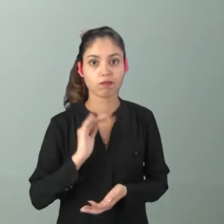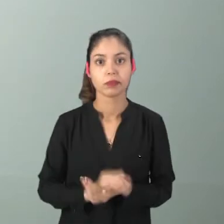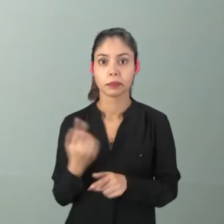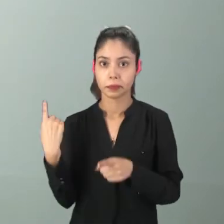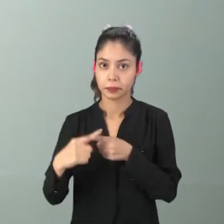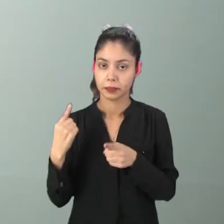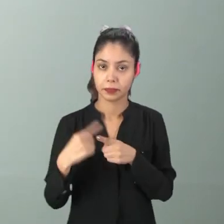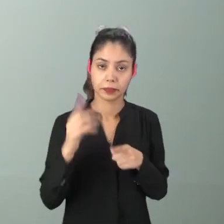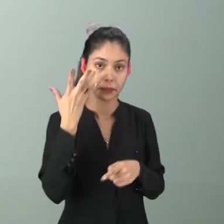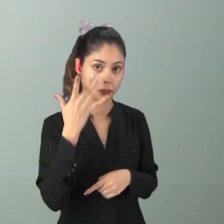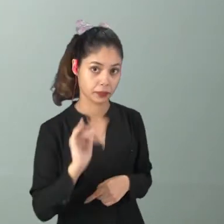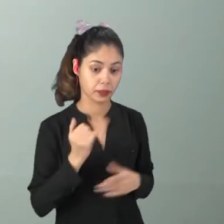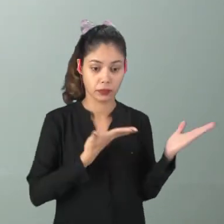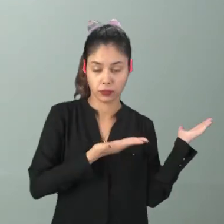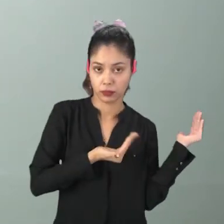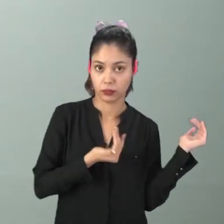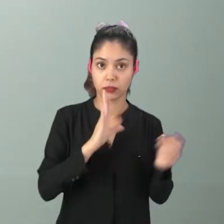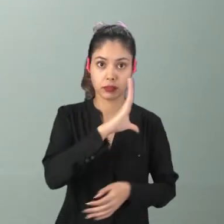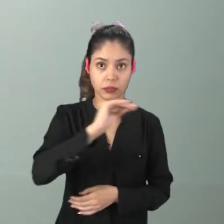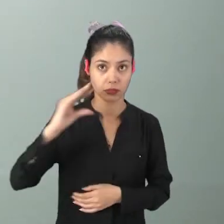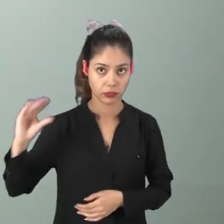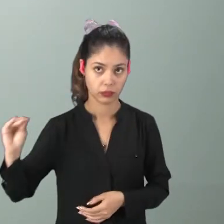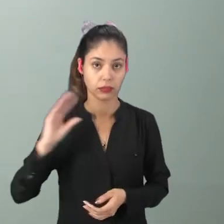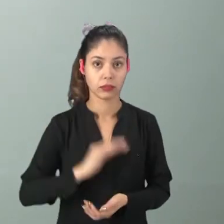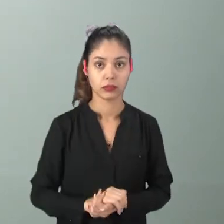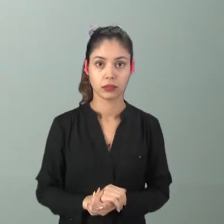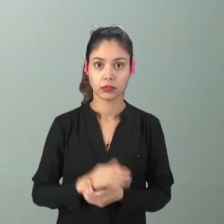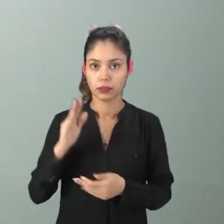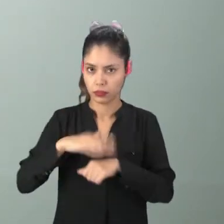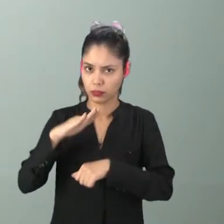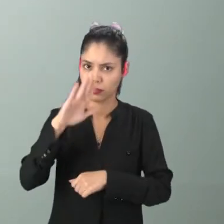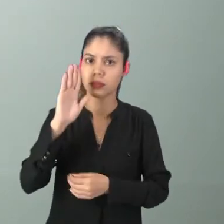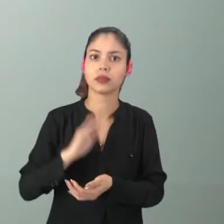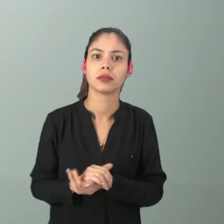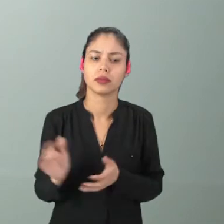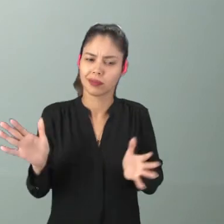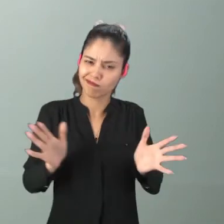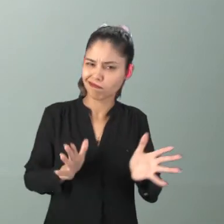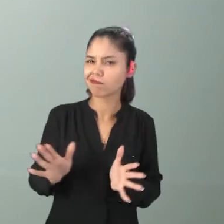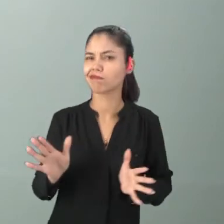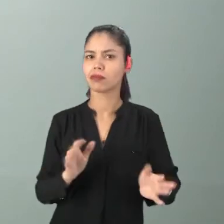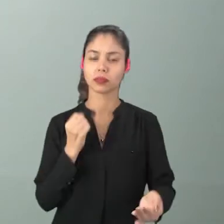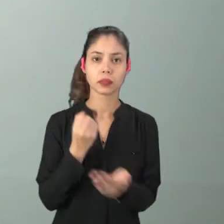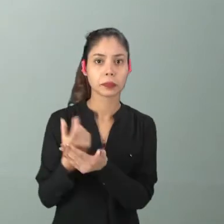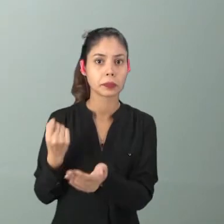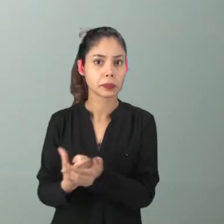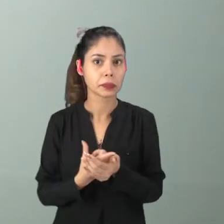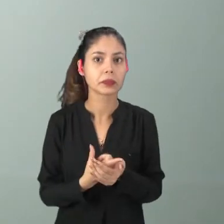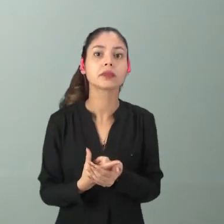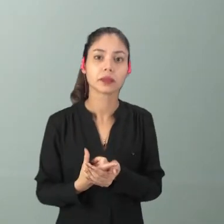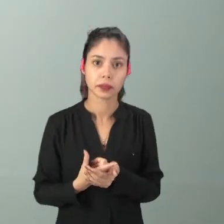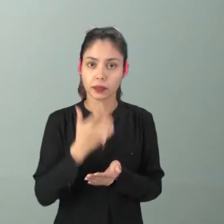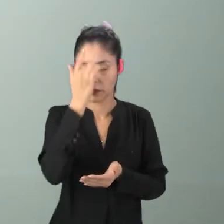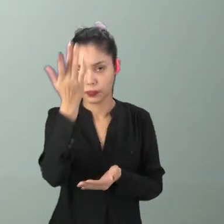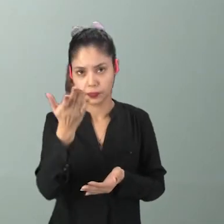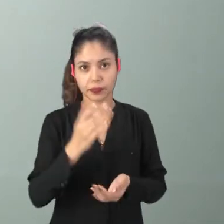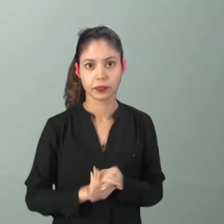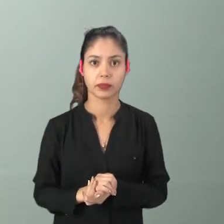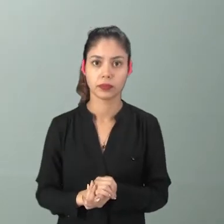as crianças, os jovens, adolescentes são mais suscetíveis, ou seja, eles são mais